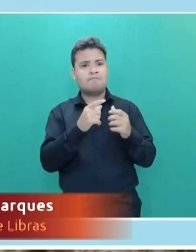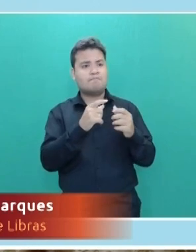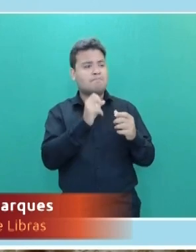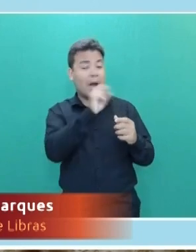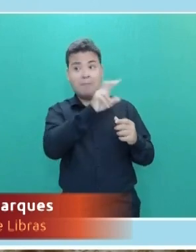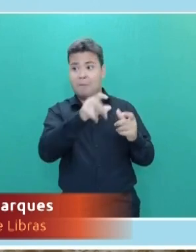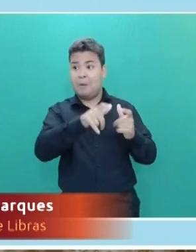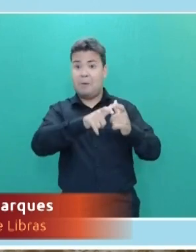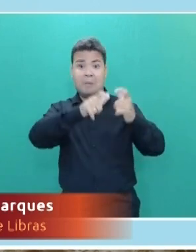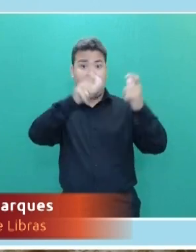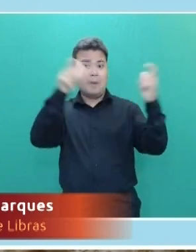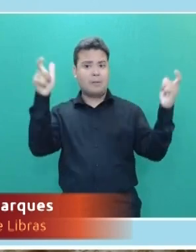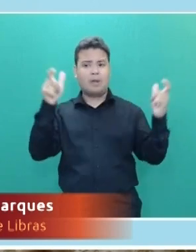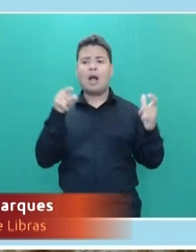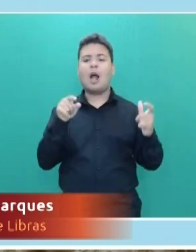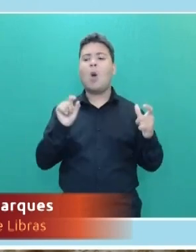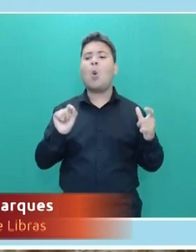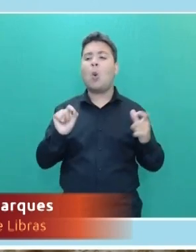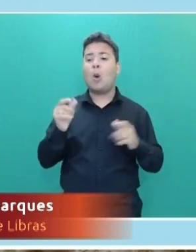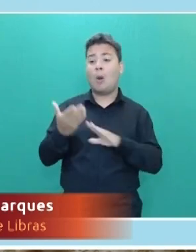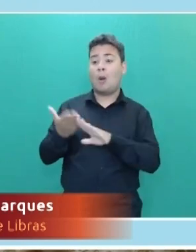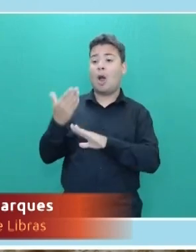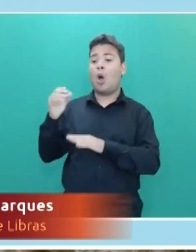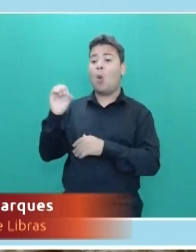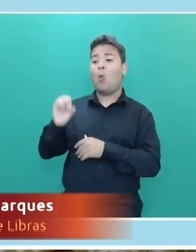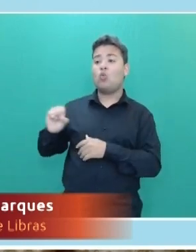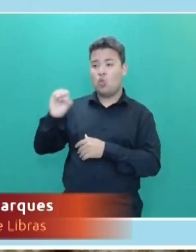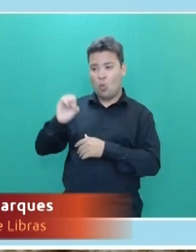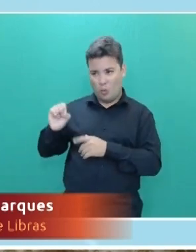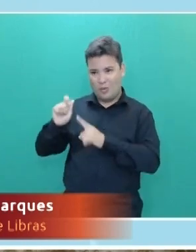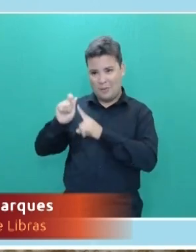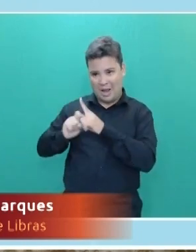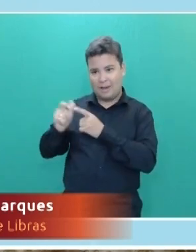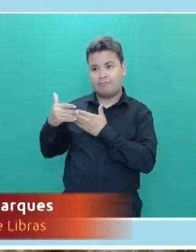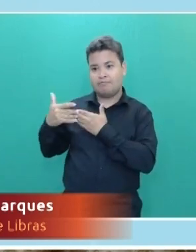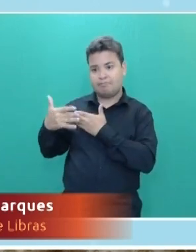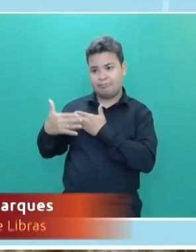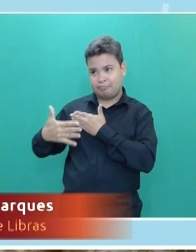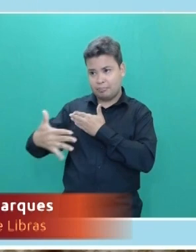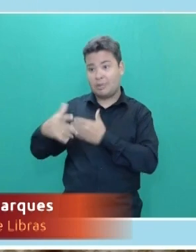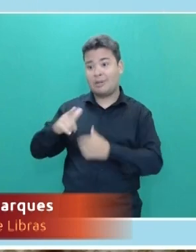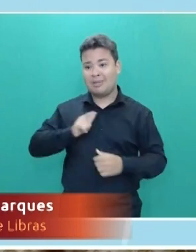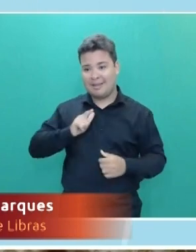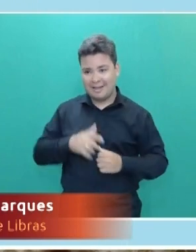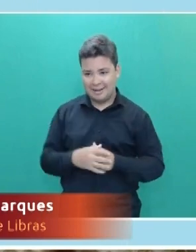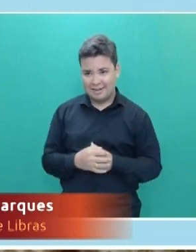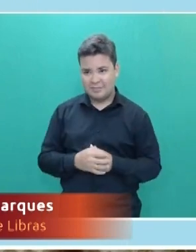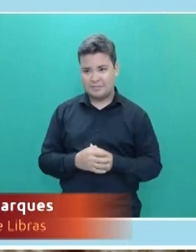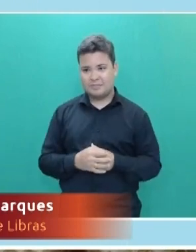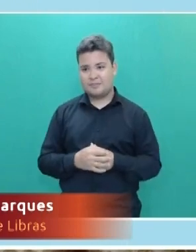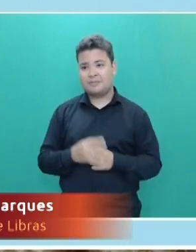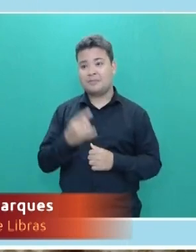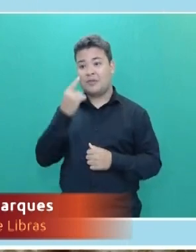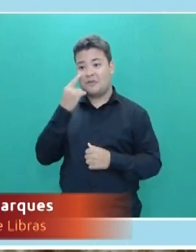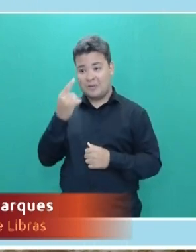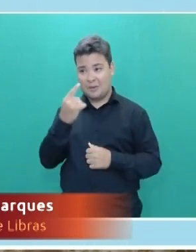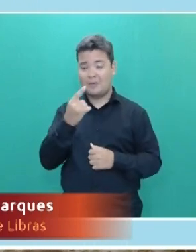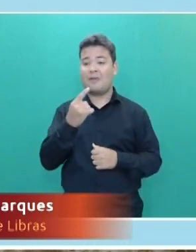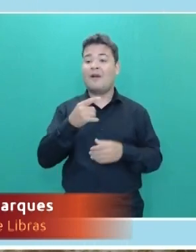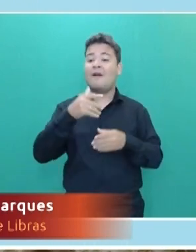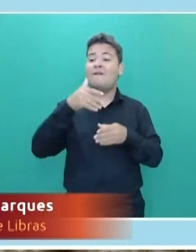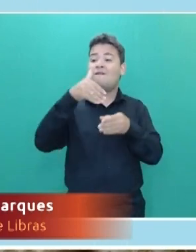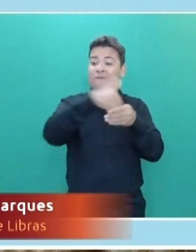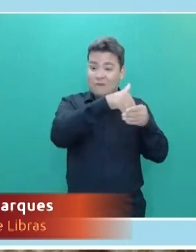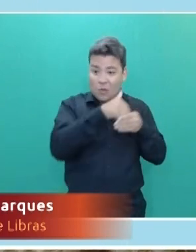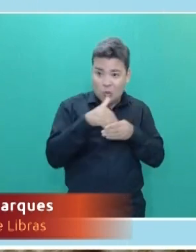de outubro para cá. E é interessante porque é datado, né? Datado, primeiro turno, que se vamos